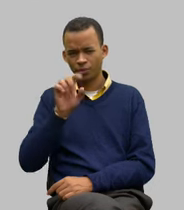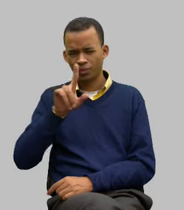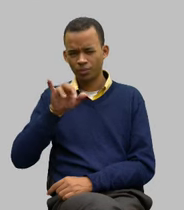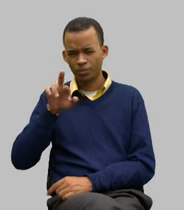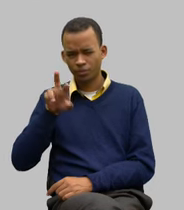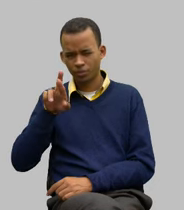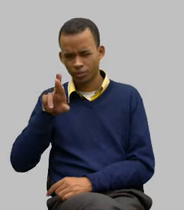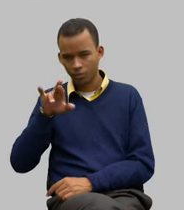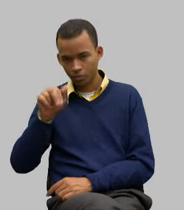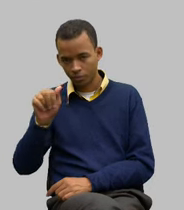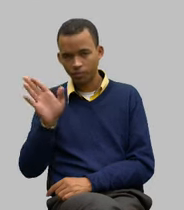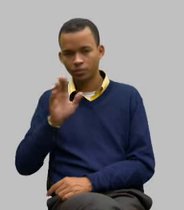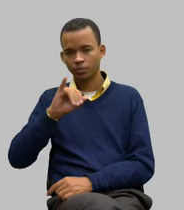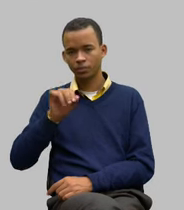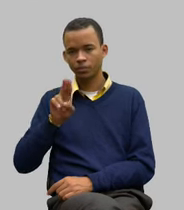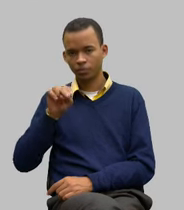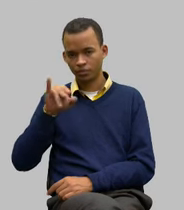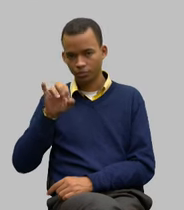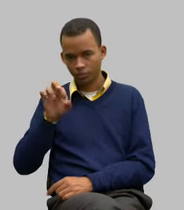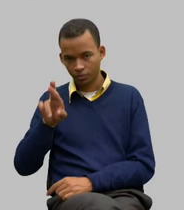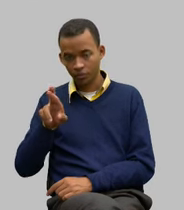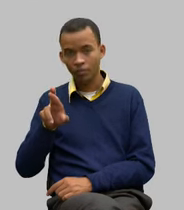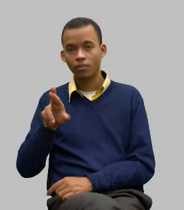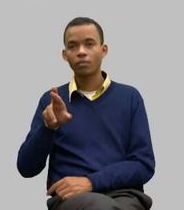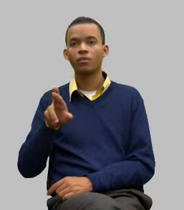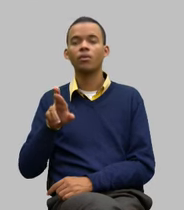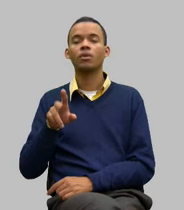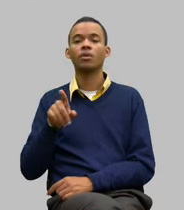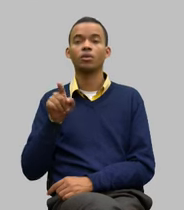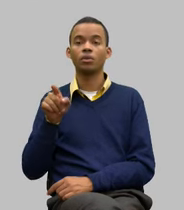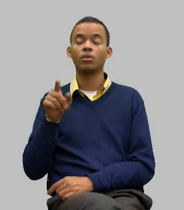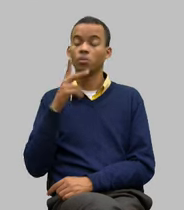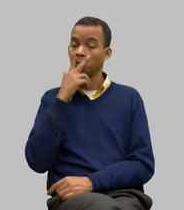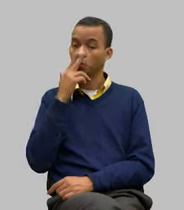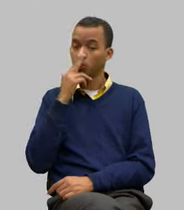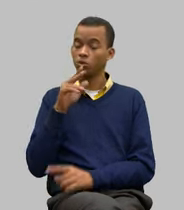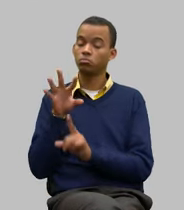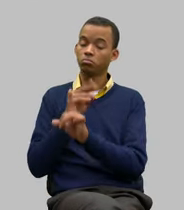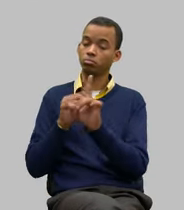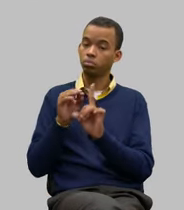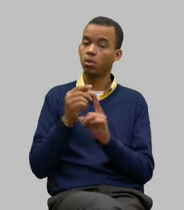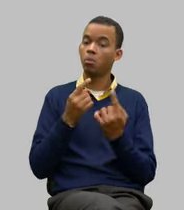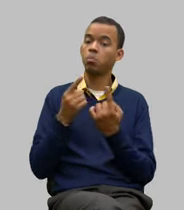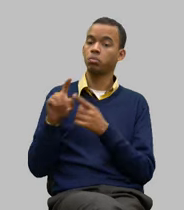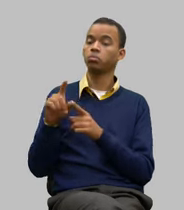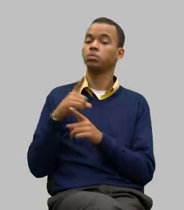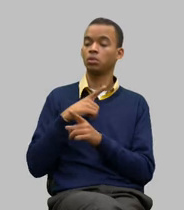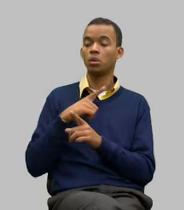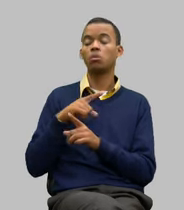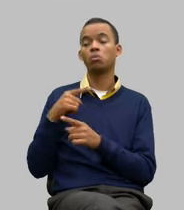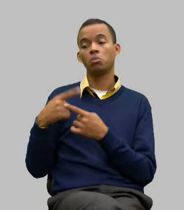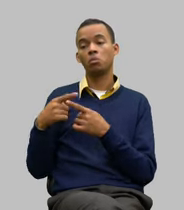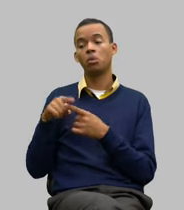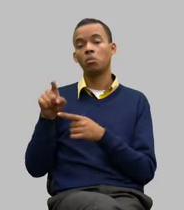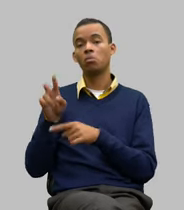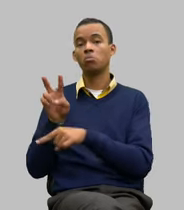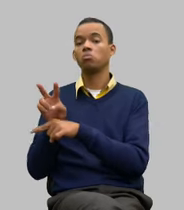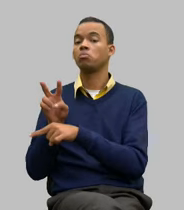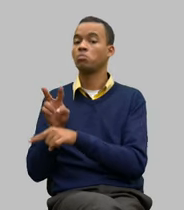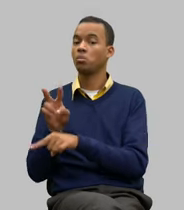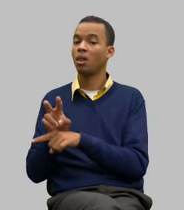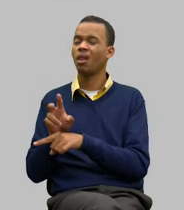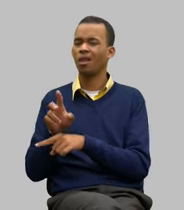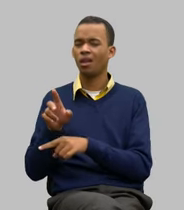diretor geral parece parece ser protegido será porque é sobrin do coronel veterano da